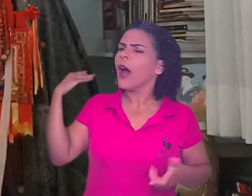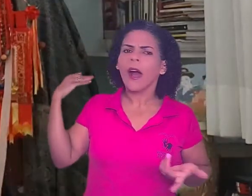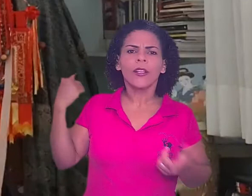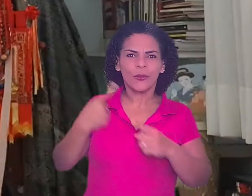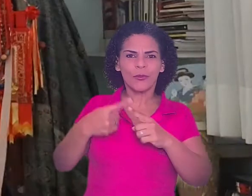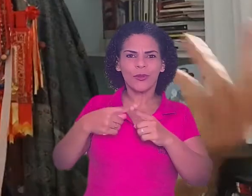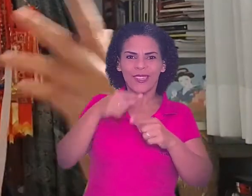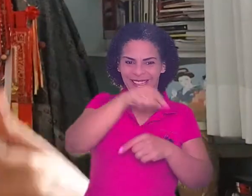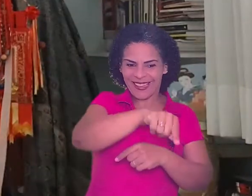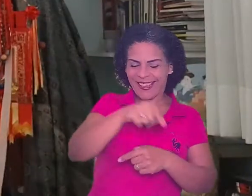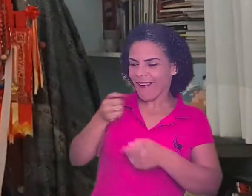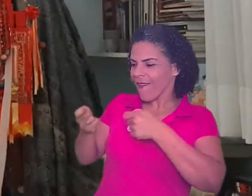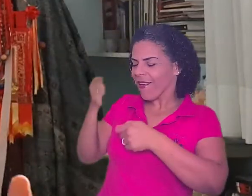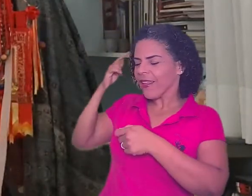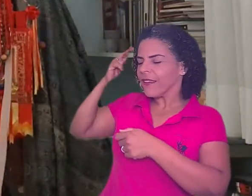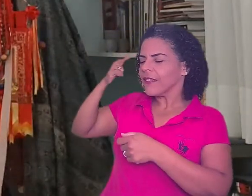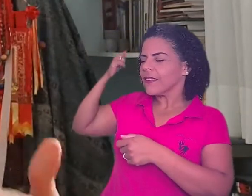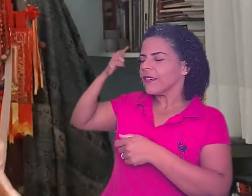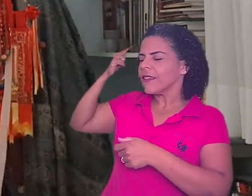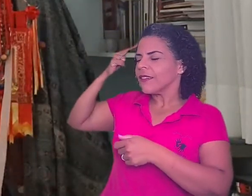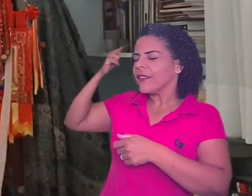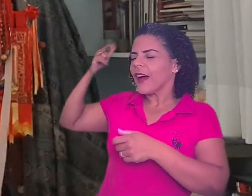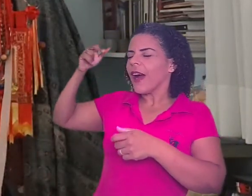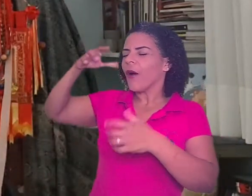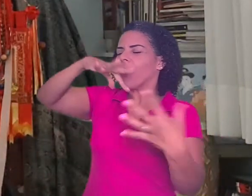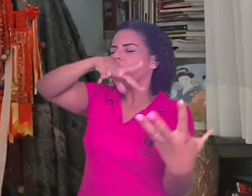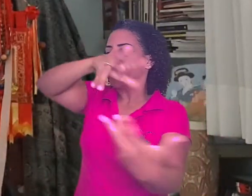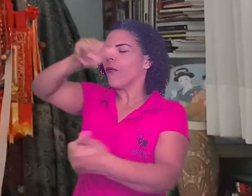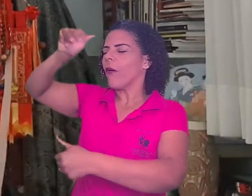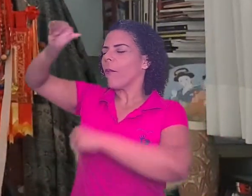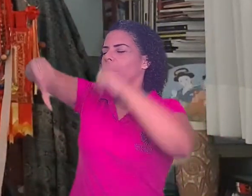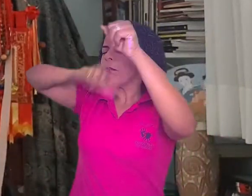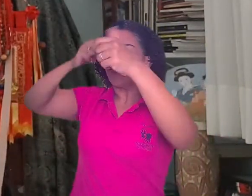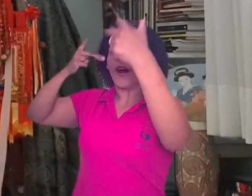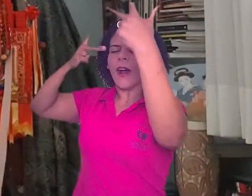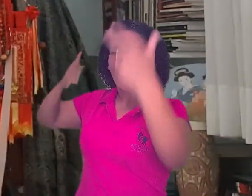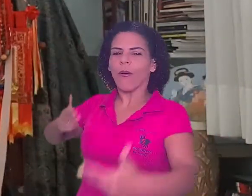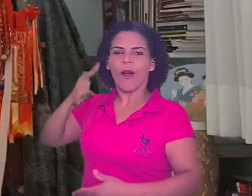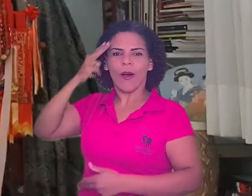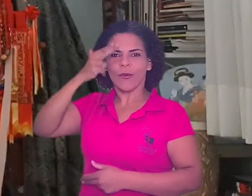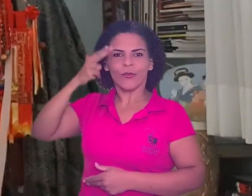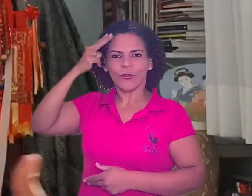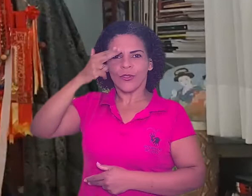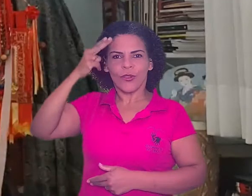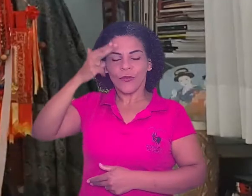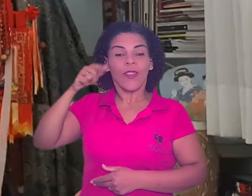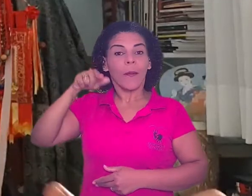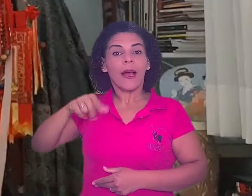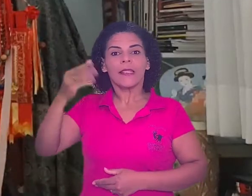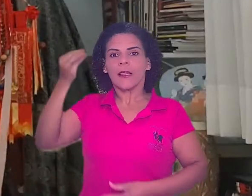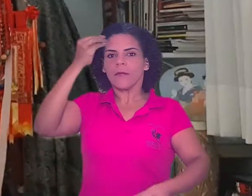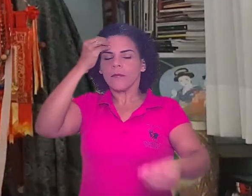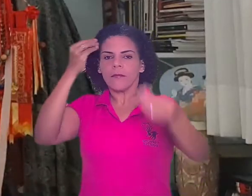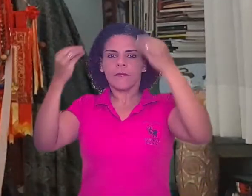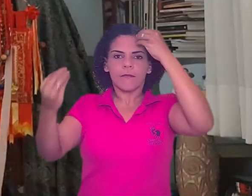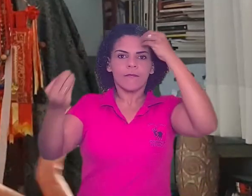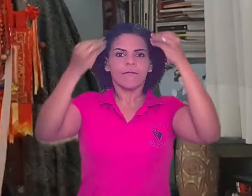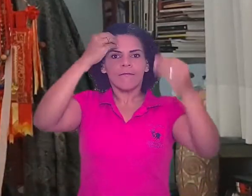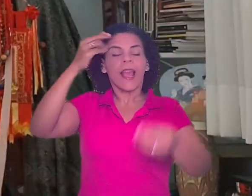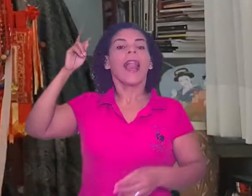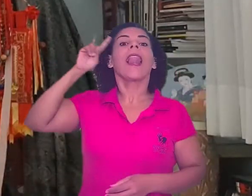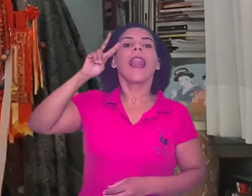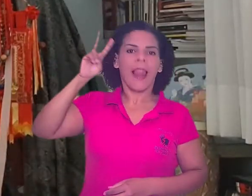antes de ser transformado pela imaginação, pelo sonho do George, mas o George vai carregando todas essas memórias, o que